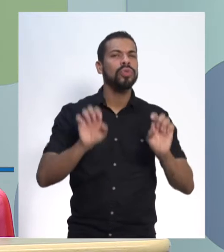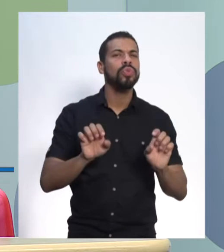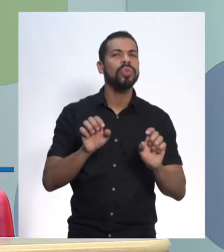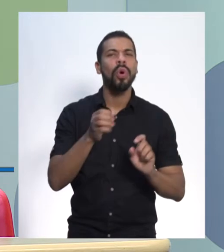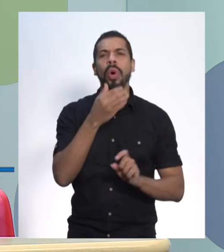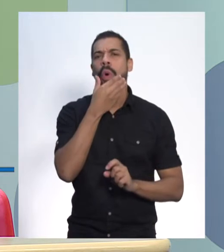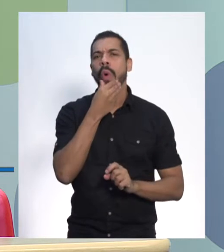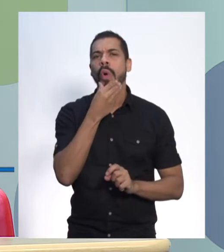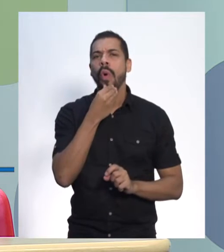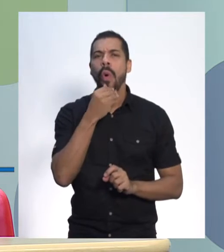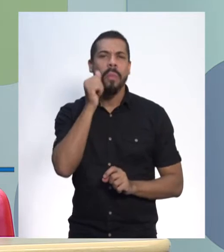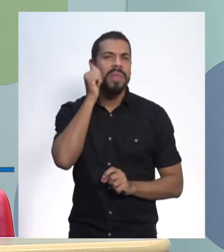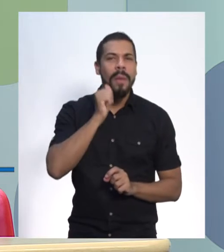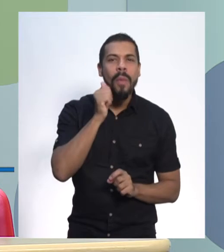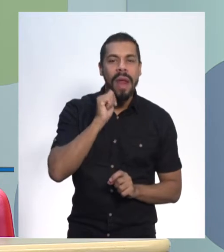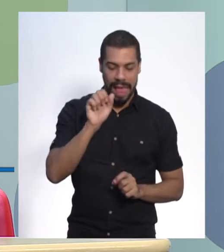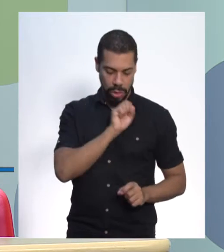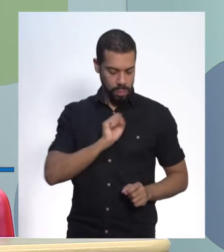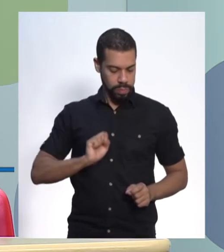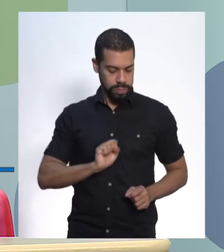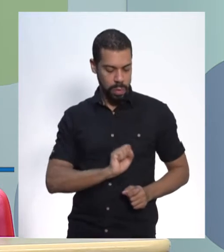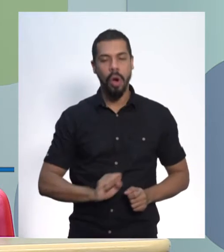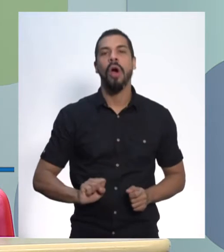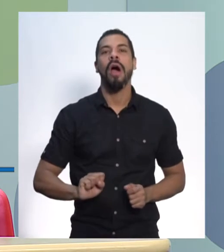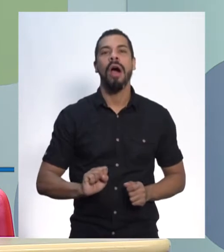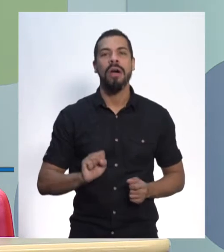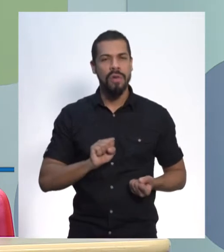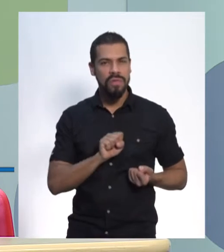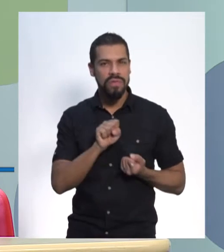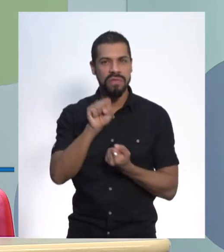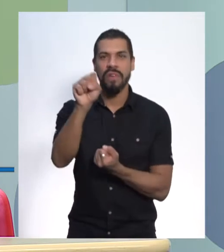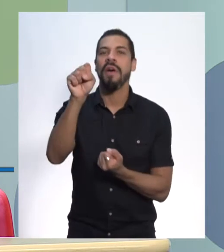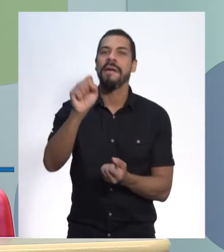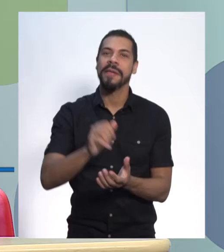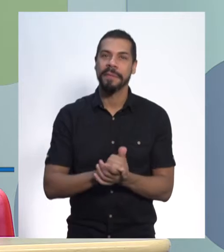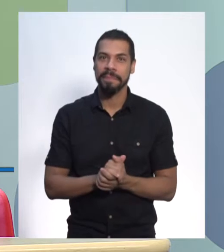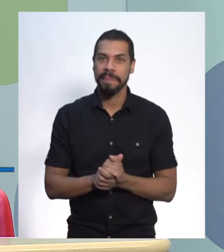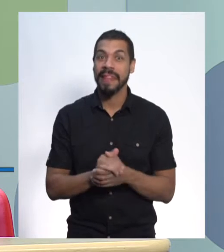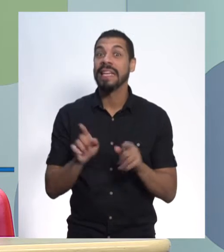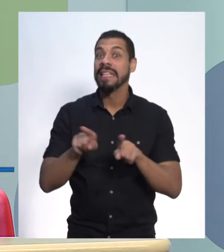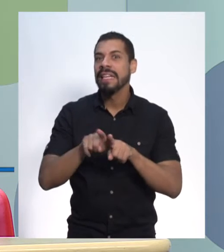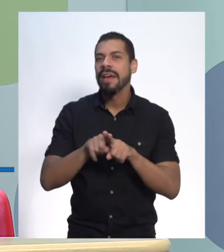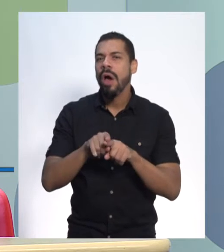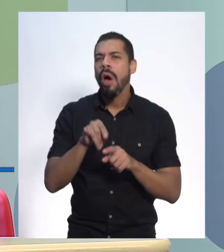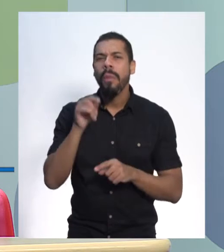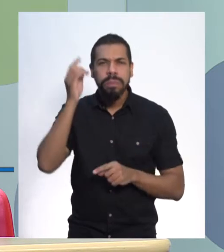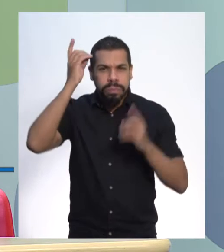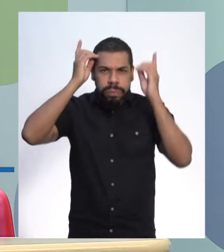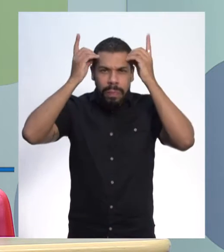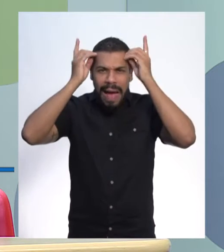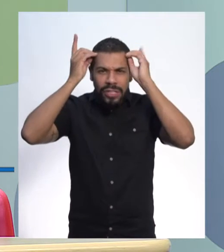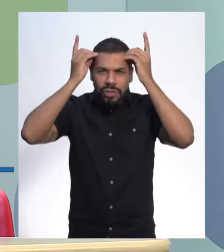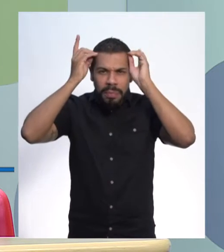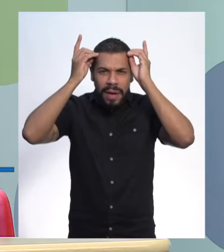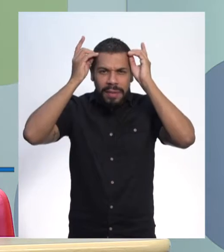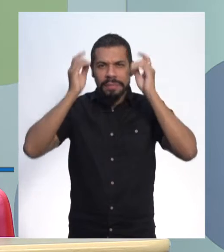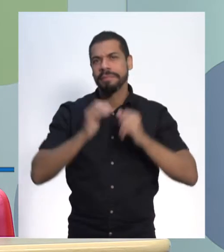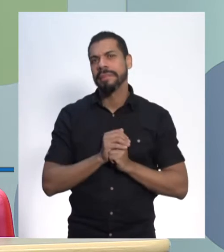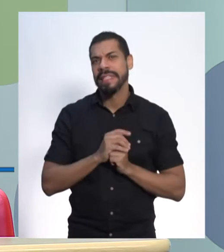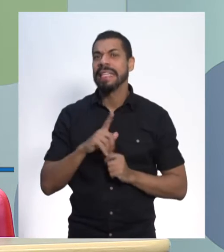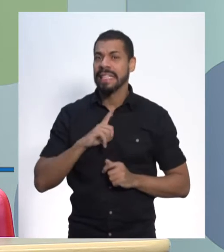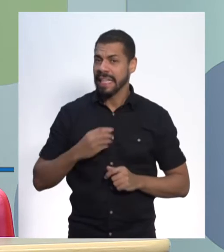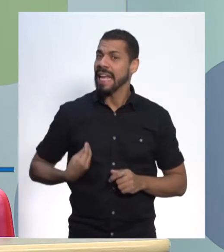comum, aquele que é corriqueiro e sai dessa vida comum. E aí outros exemplos, né? Eles acabaram colocando aqui o Batman, né? O Batman, na verdade, ele tem a